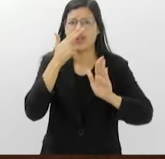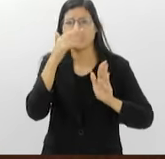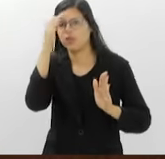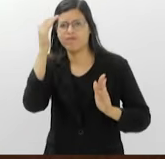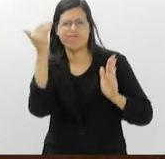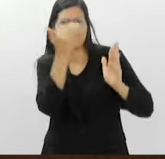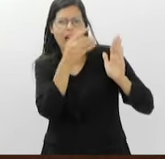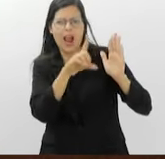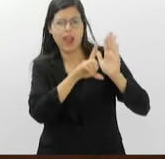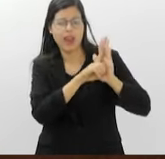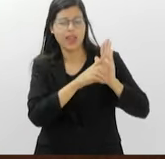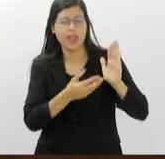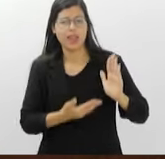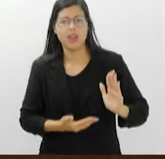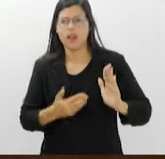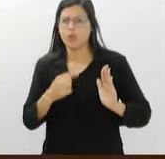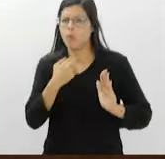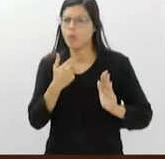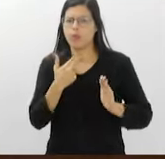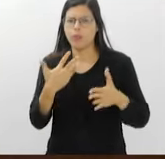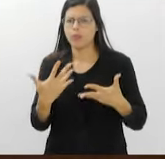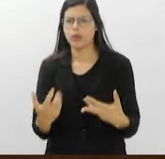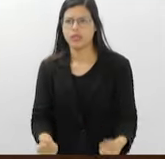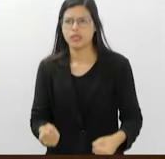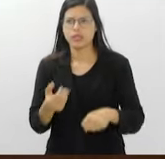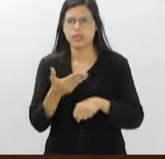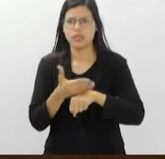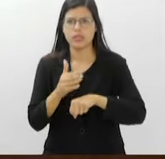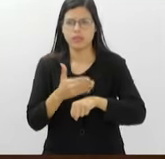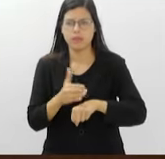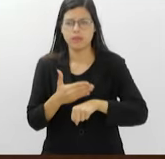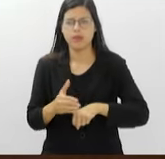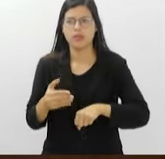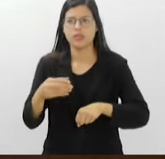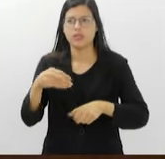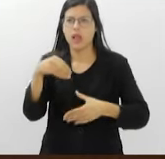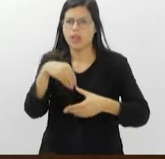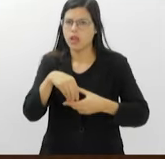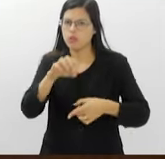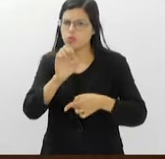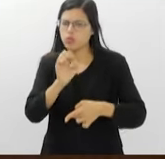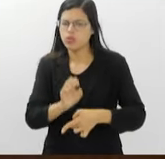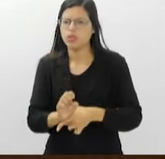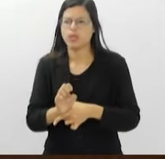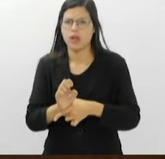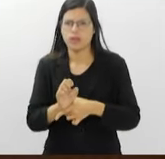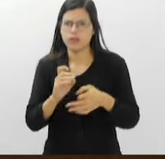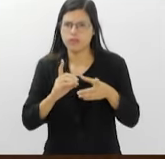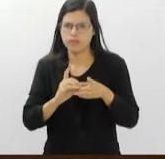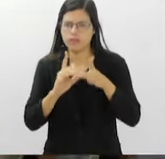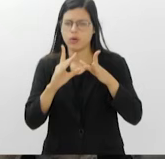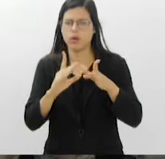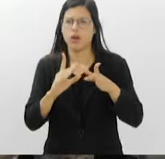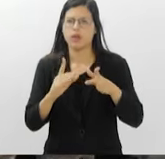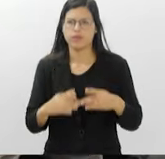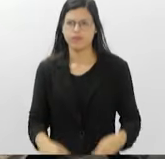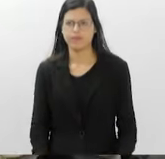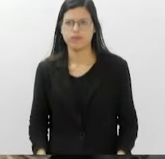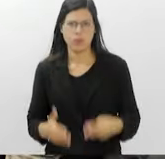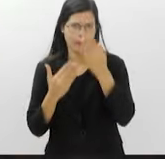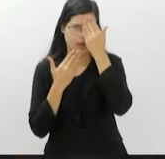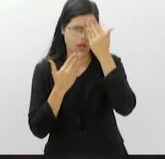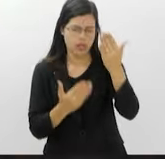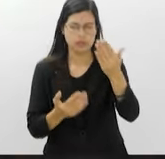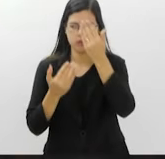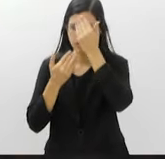podemos aceitar essa prática dentro do Estado de Direito. Fica aqui meu repúdio. Muito obrigado. Obrigado,